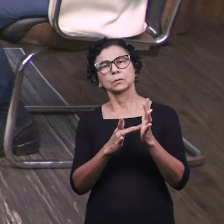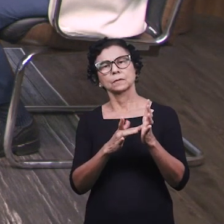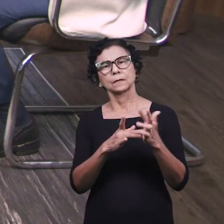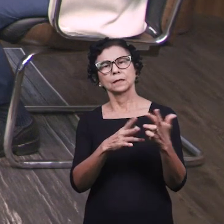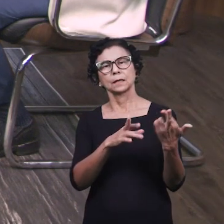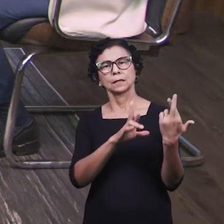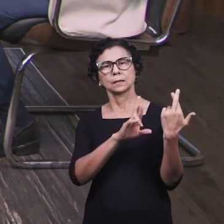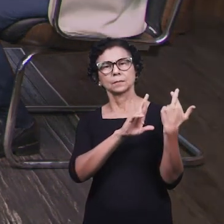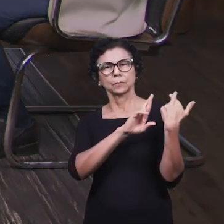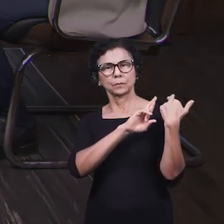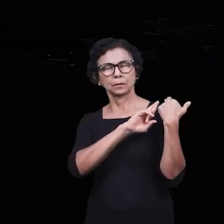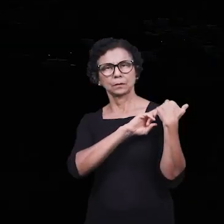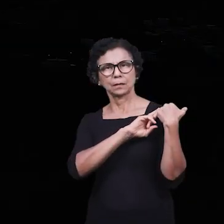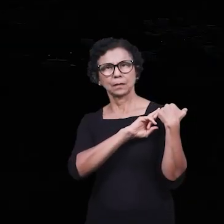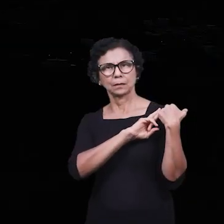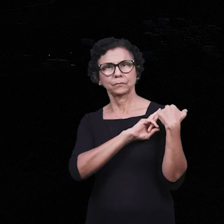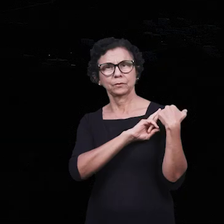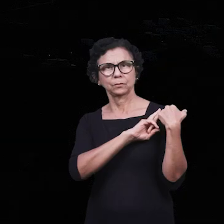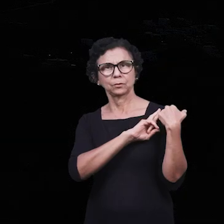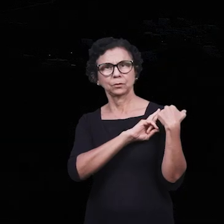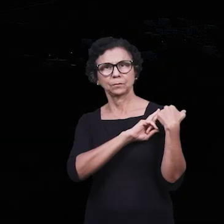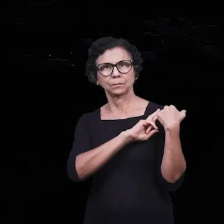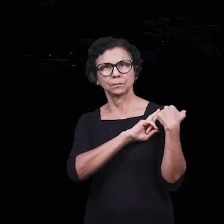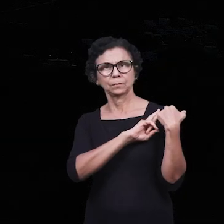para descrever.